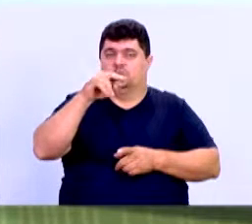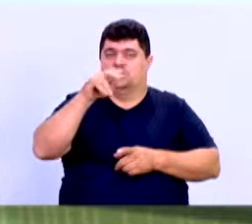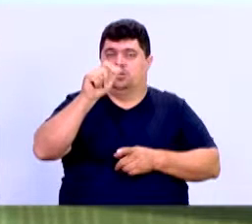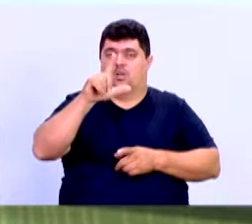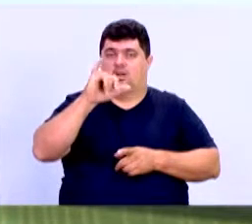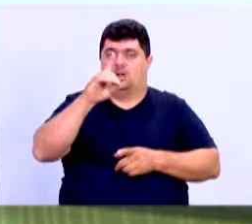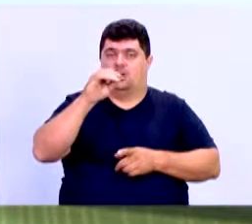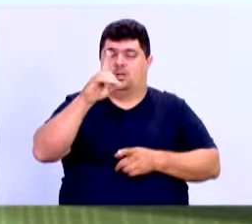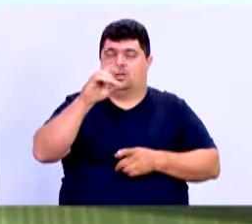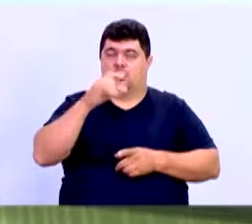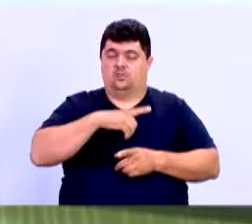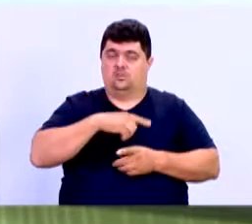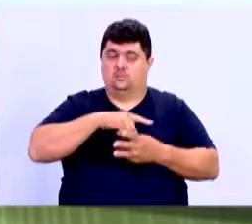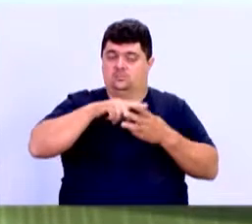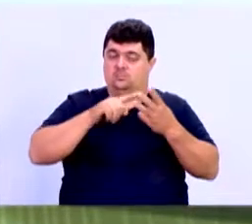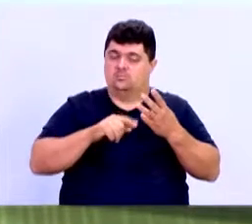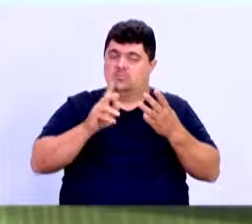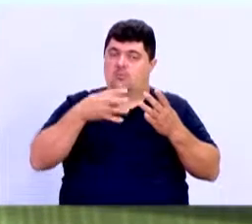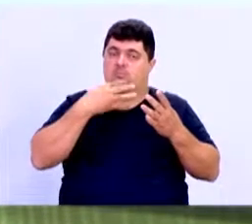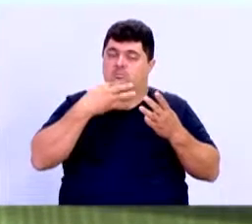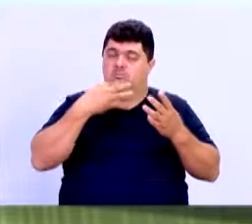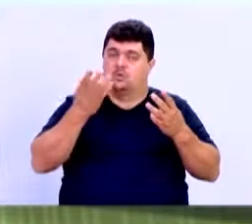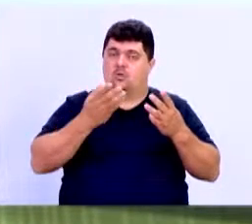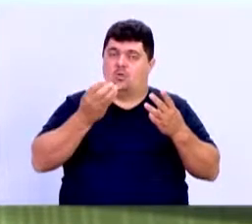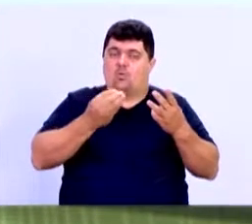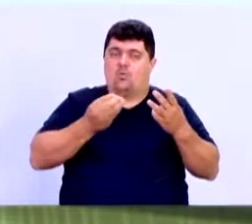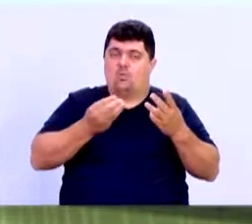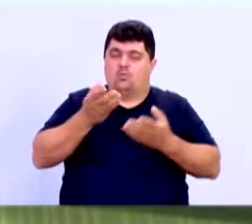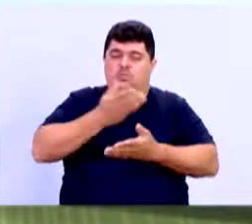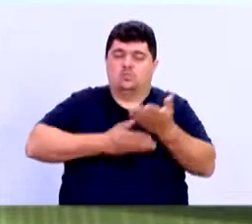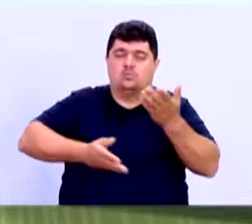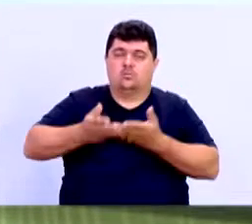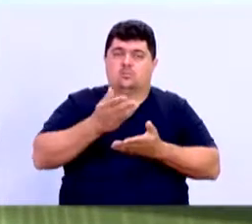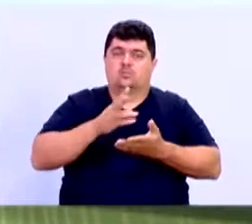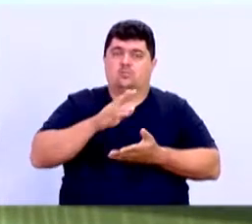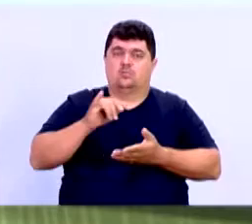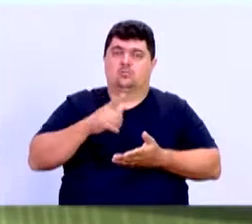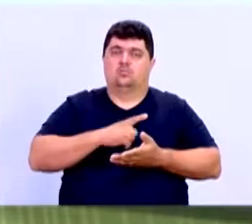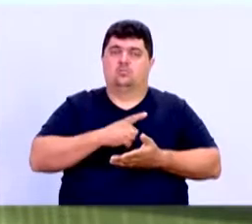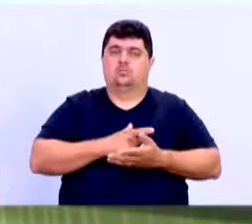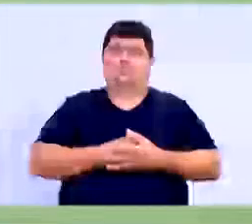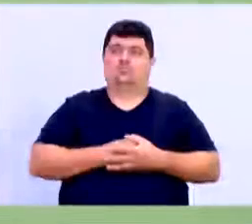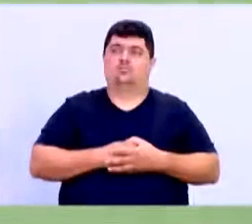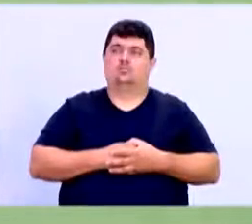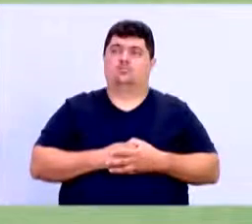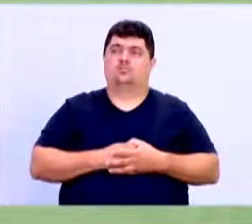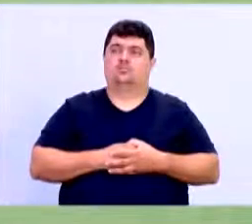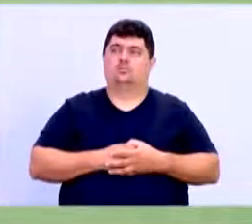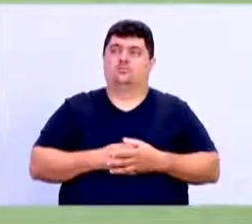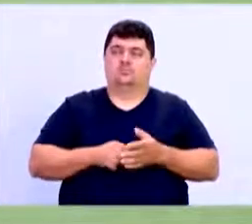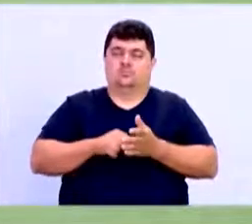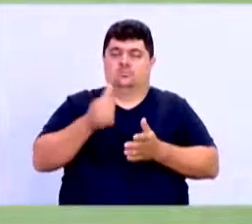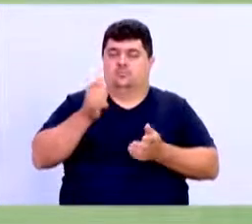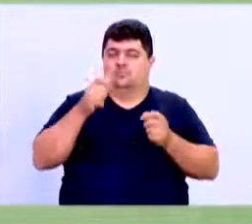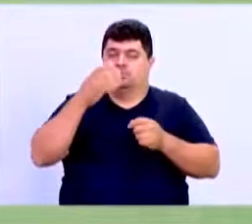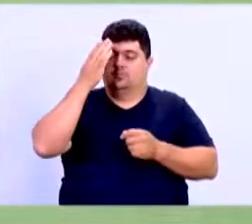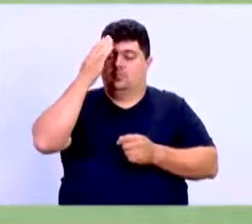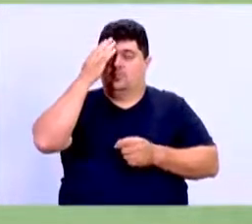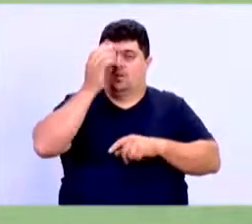Existem 3 meios, que a gente vai ver agora, de como essas entidades se relacionam. E exemplos. Primeiro, é interessante